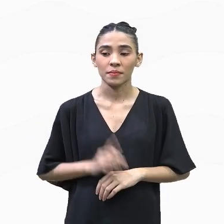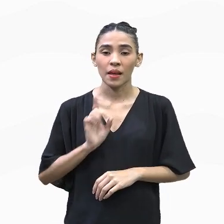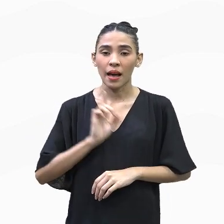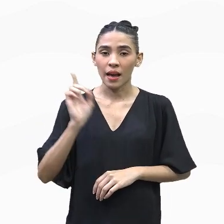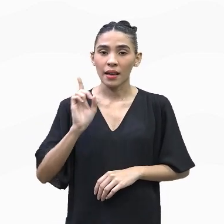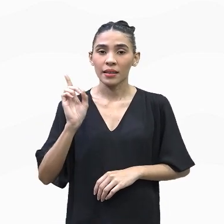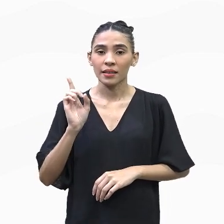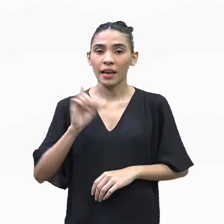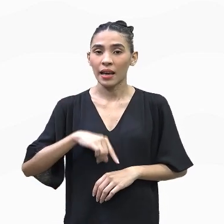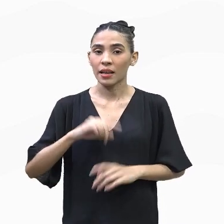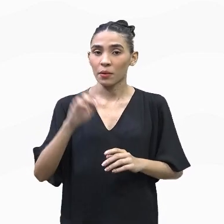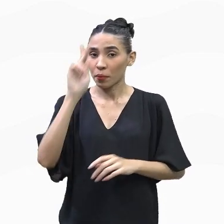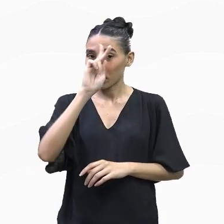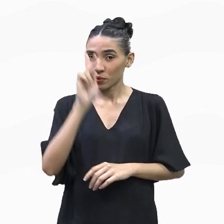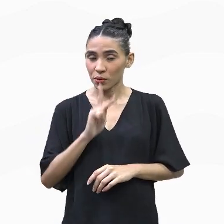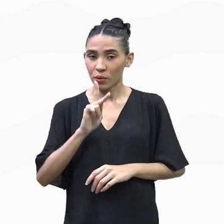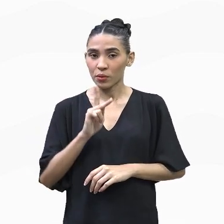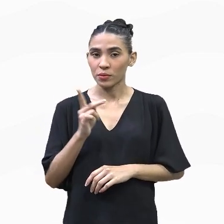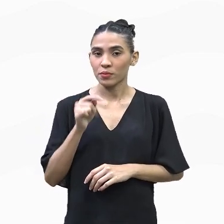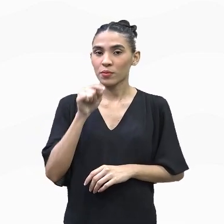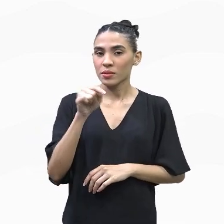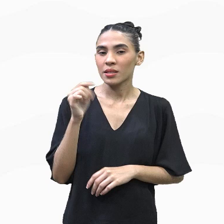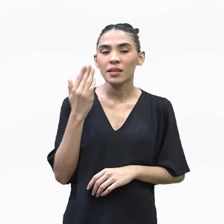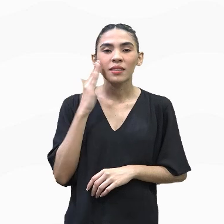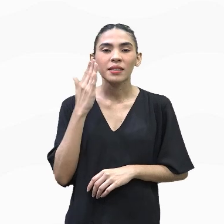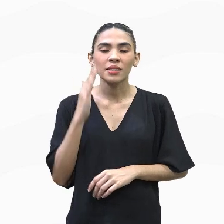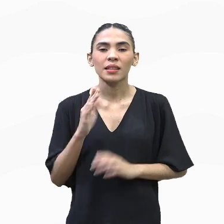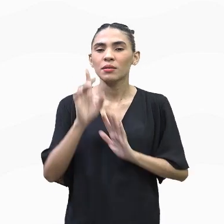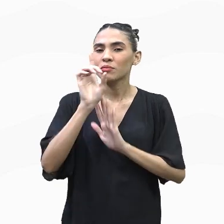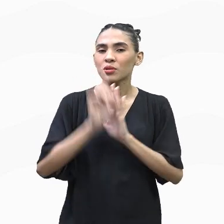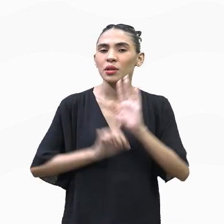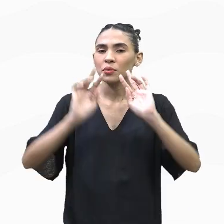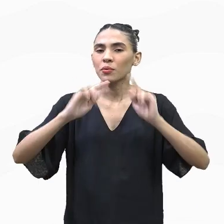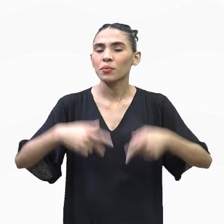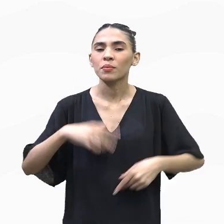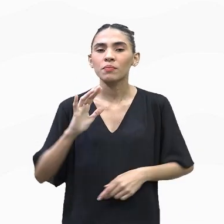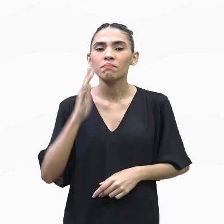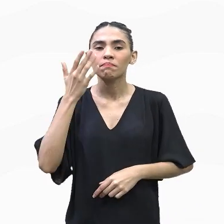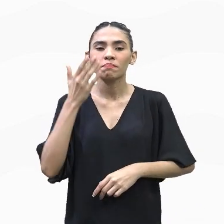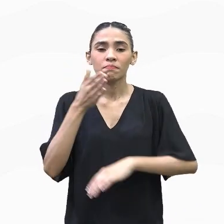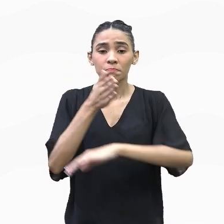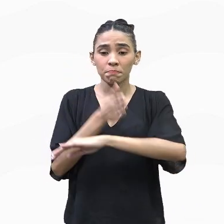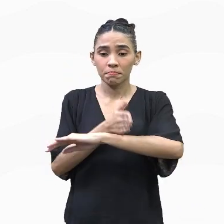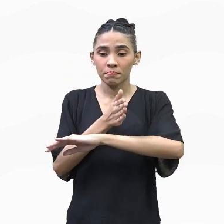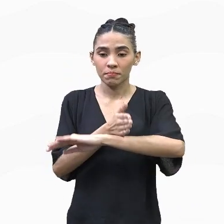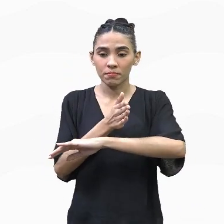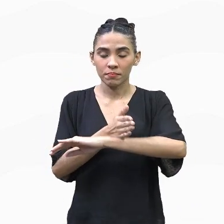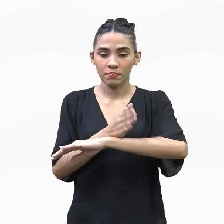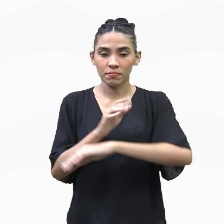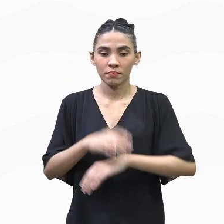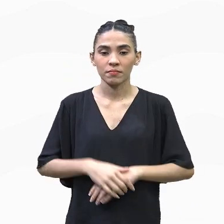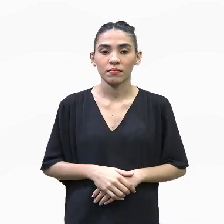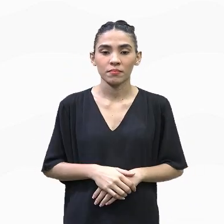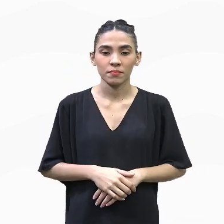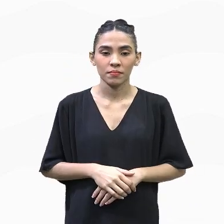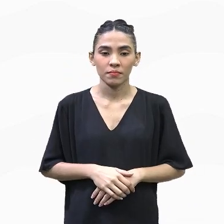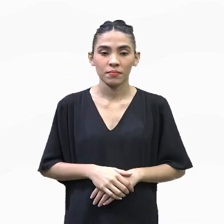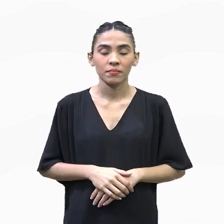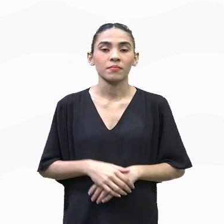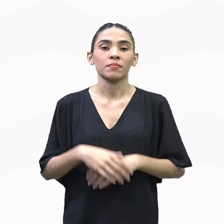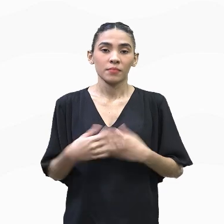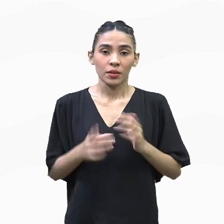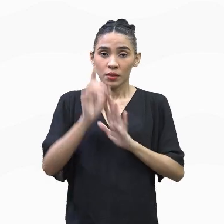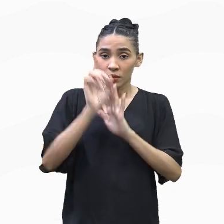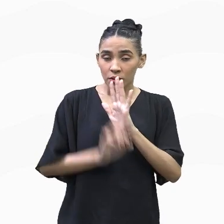um histórico, né? Para entendermos como que os direitos humanos surgiram dentro da humanidade, na humanidade. Os